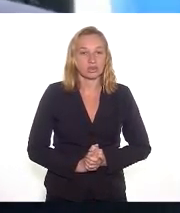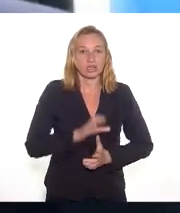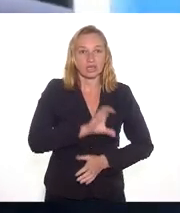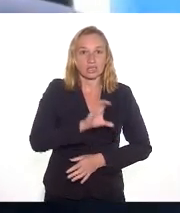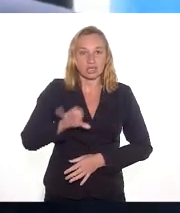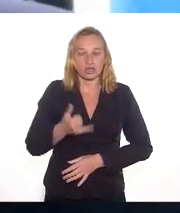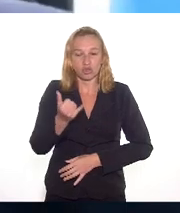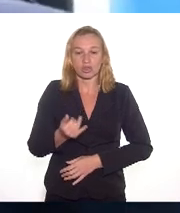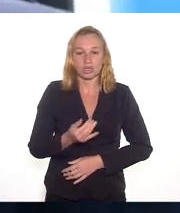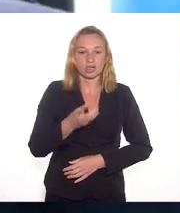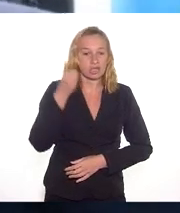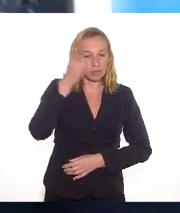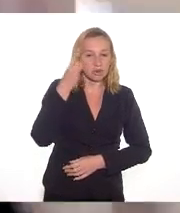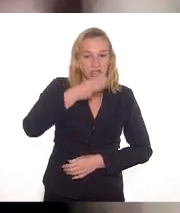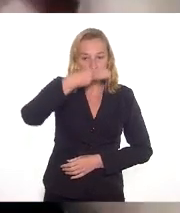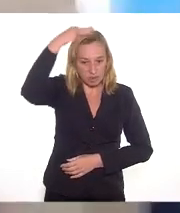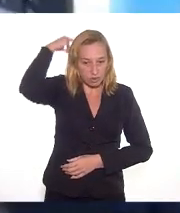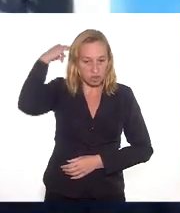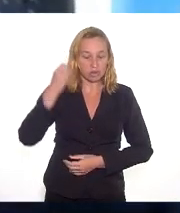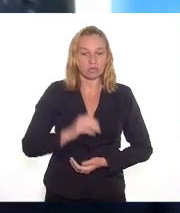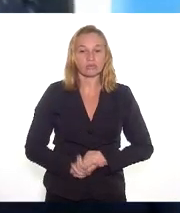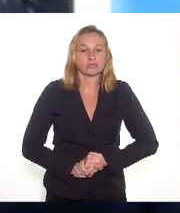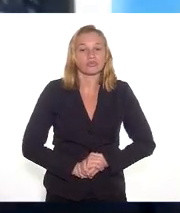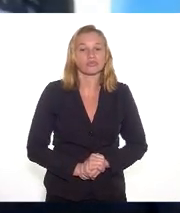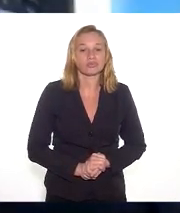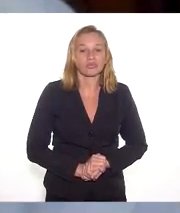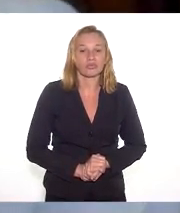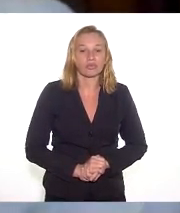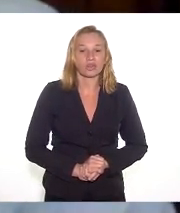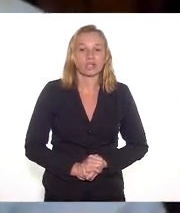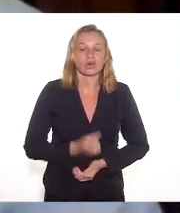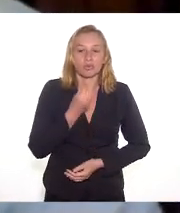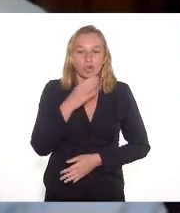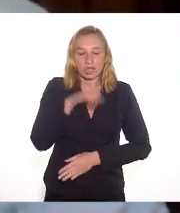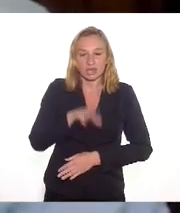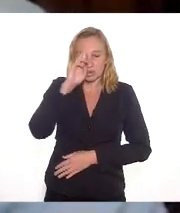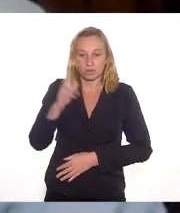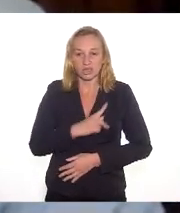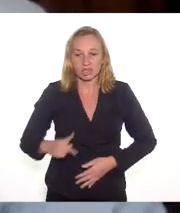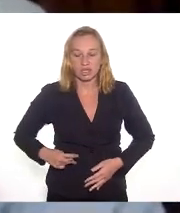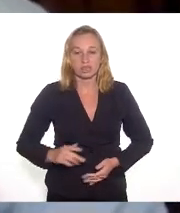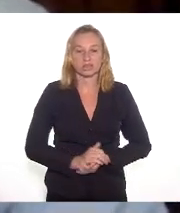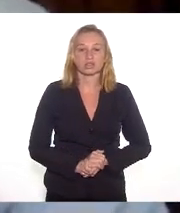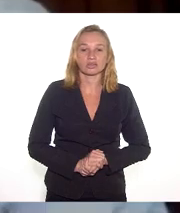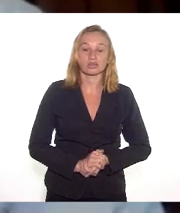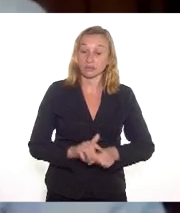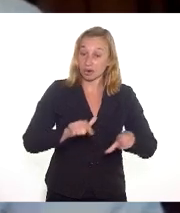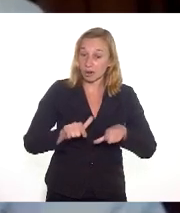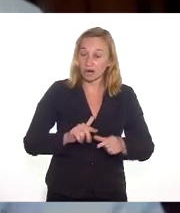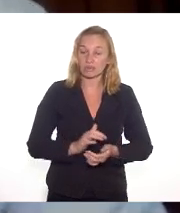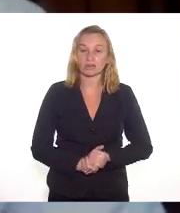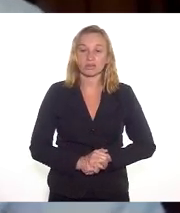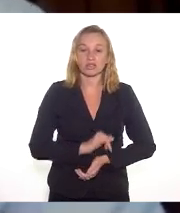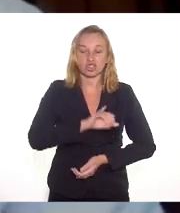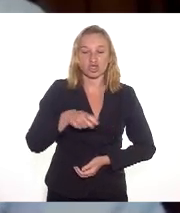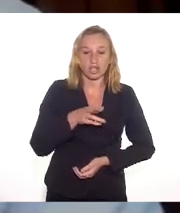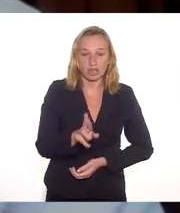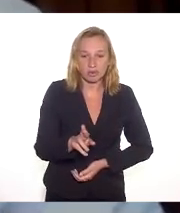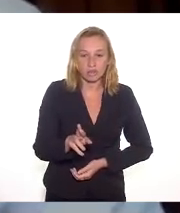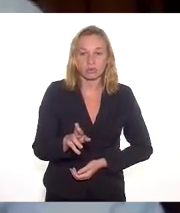CCJ, deputado Márcio Pacheco. Boa tarde, senhor presidente, em exercício, deputado Jair Bittencourt,